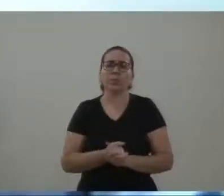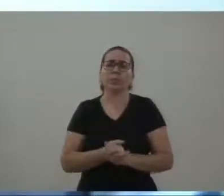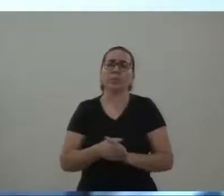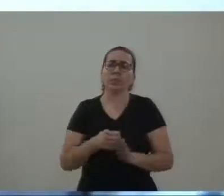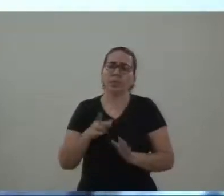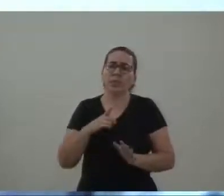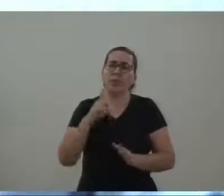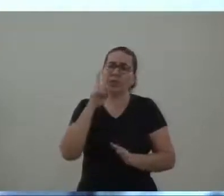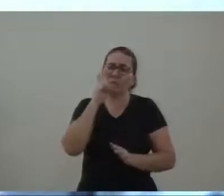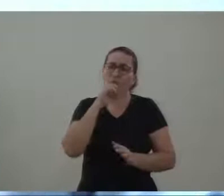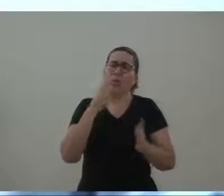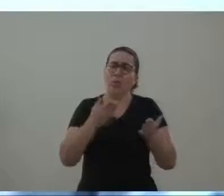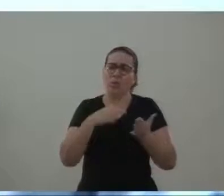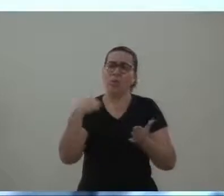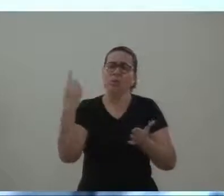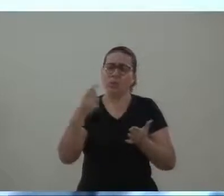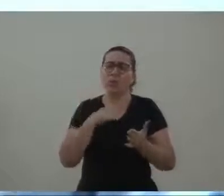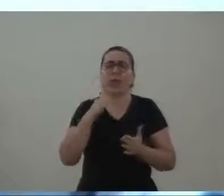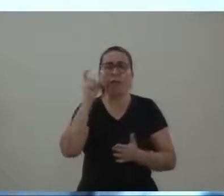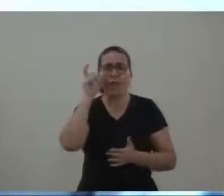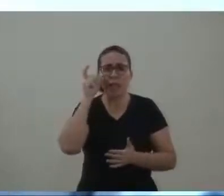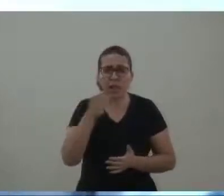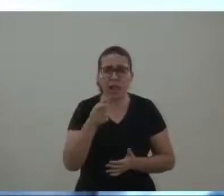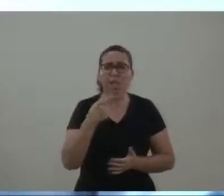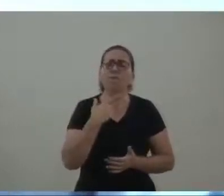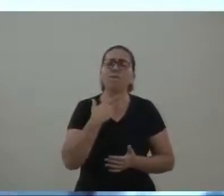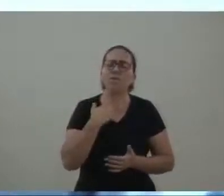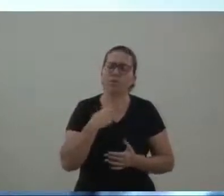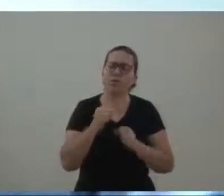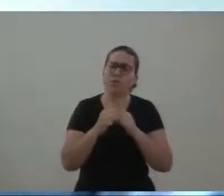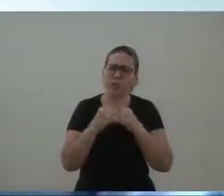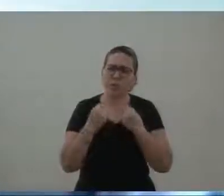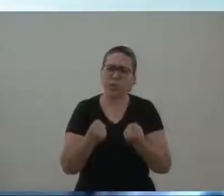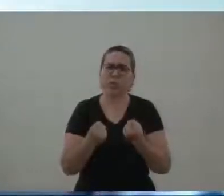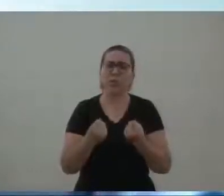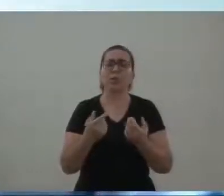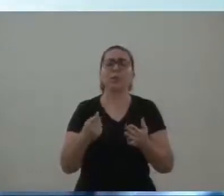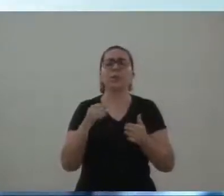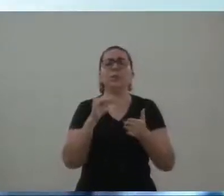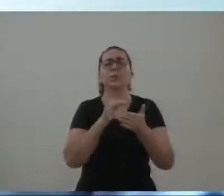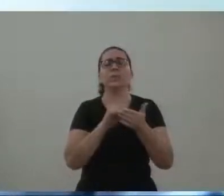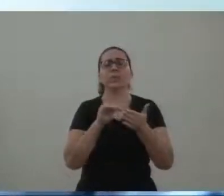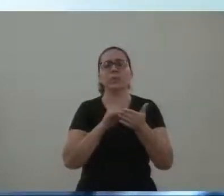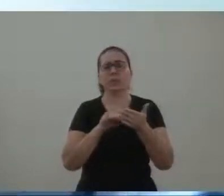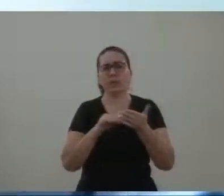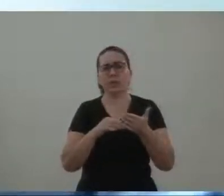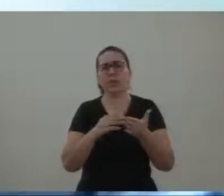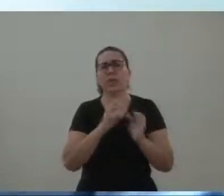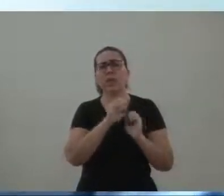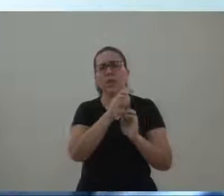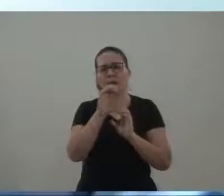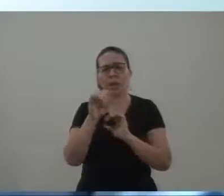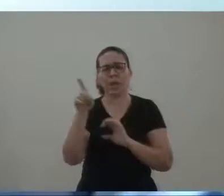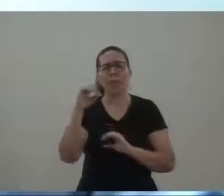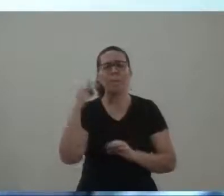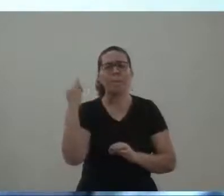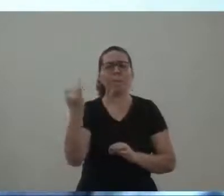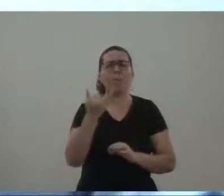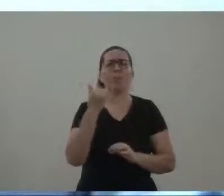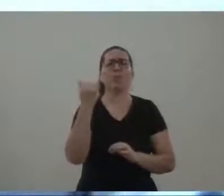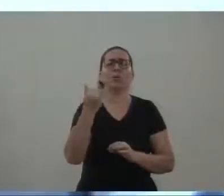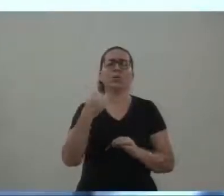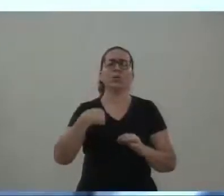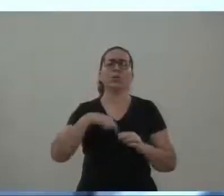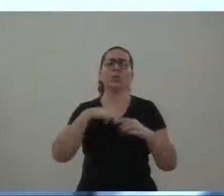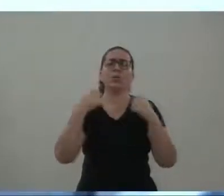várias formas hoje de quem realmente tem interesse ir atrás. E por parte da Secretaria de Educação, volto a dizer, é fundamental que a gente